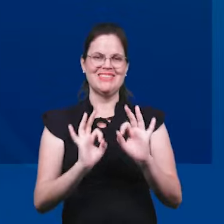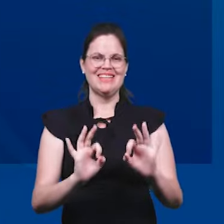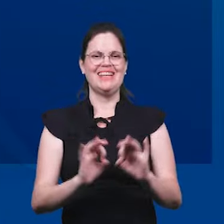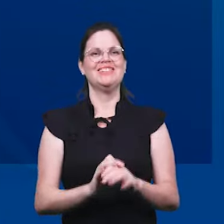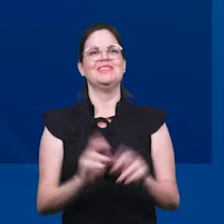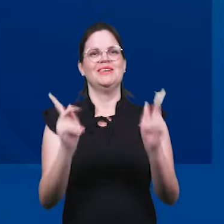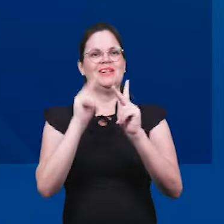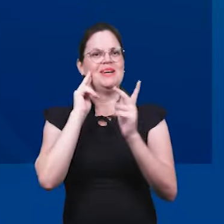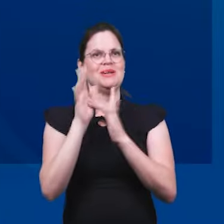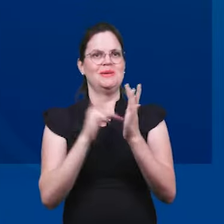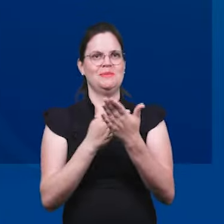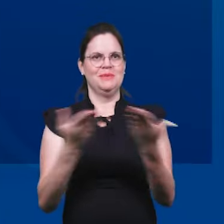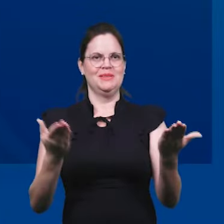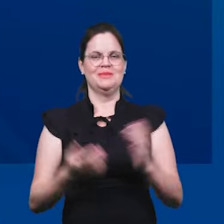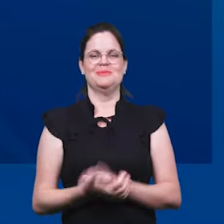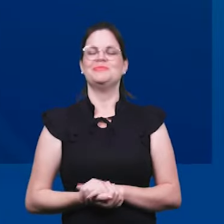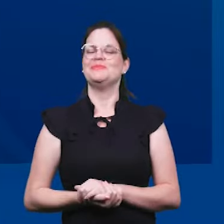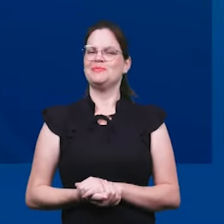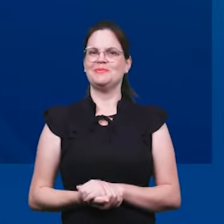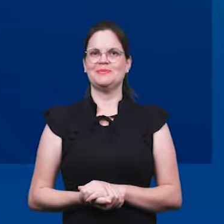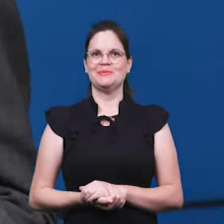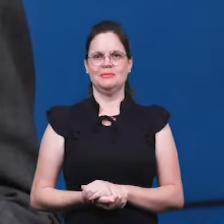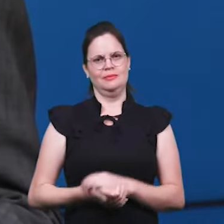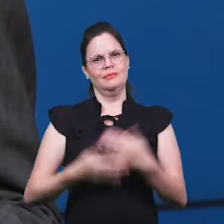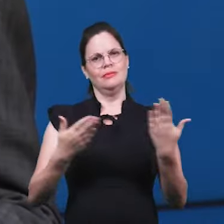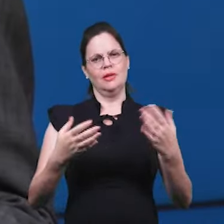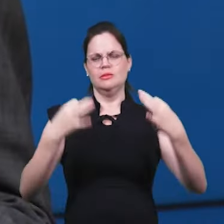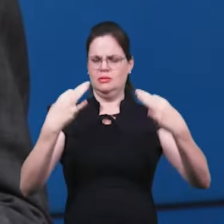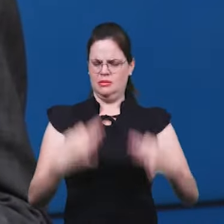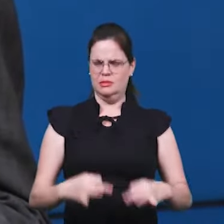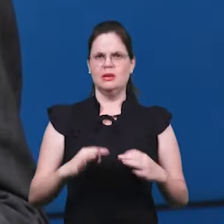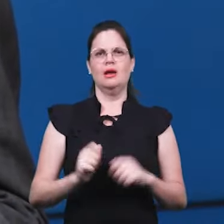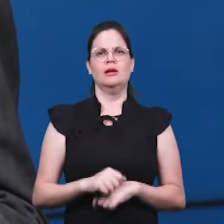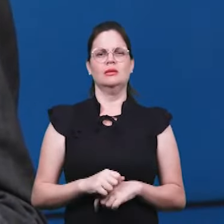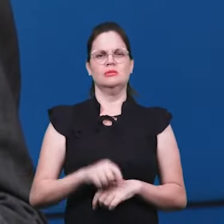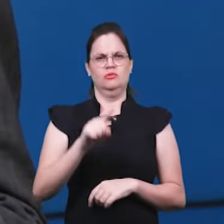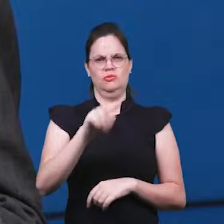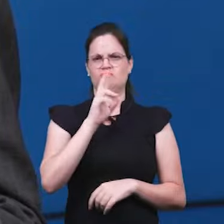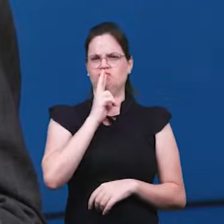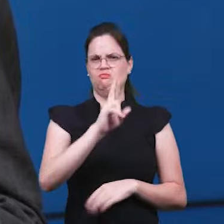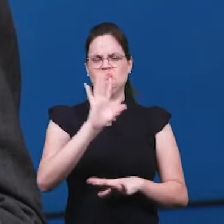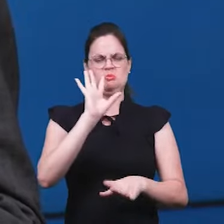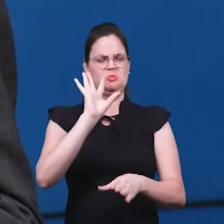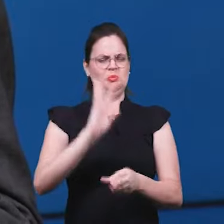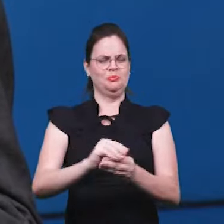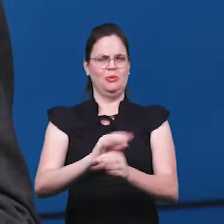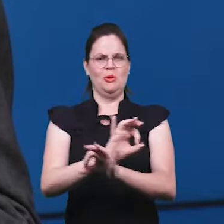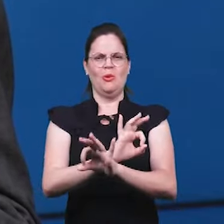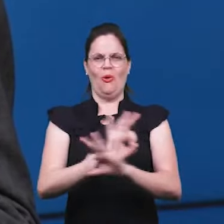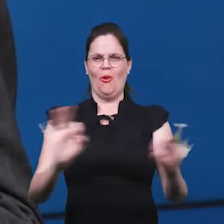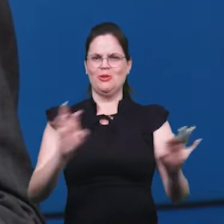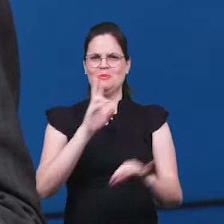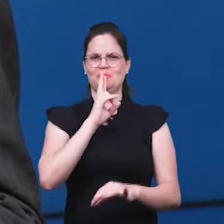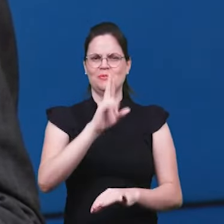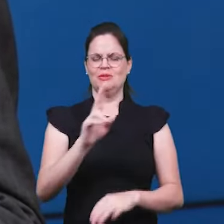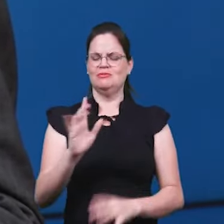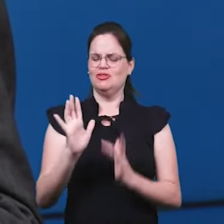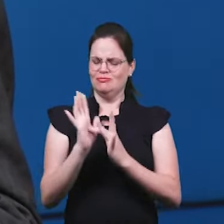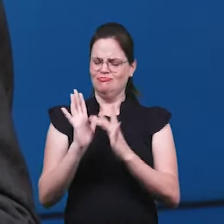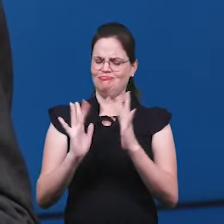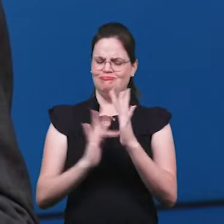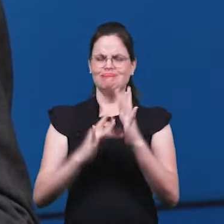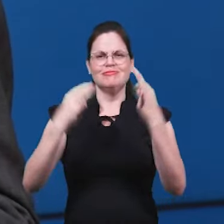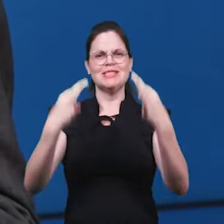mesmo, Jesus. A paz do Senhor. Miguel, a palavra certa é essa, né? Você resumiu toda a resposta na